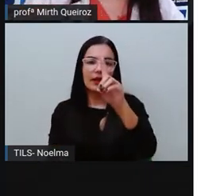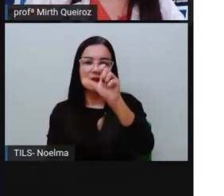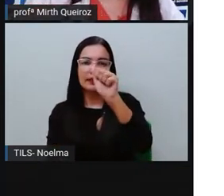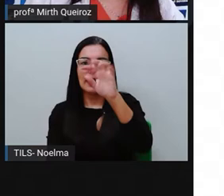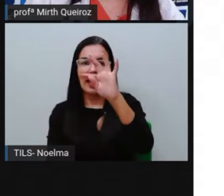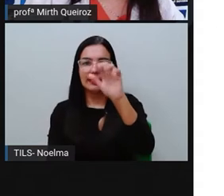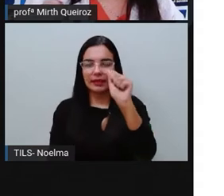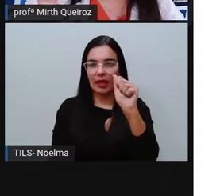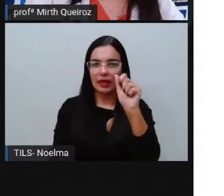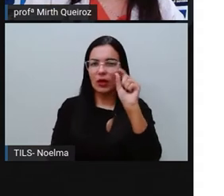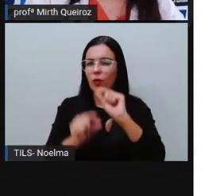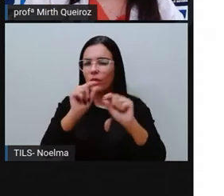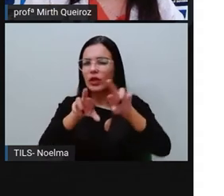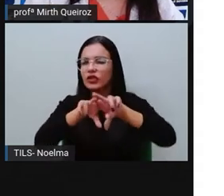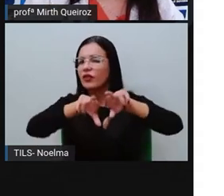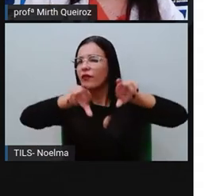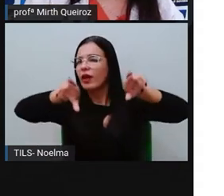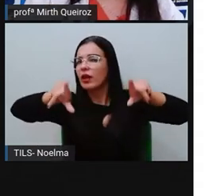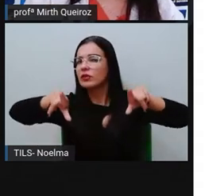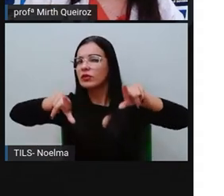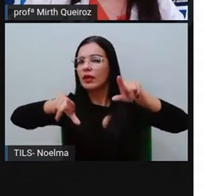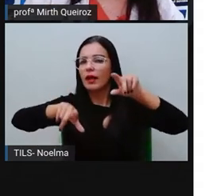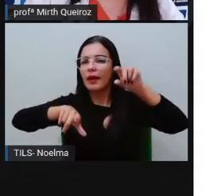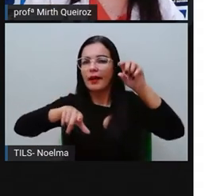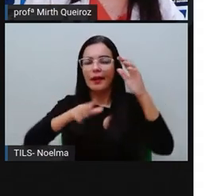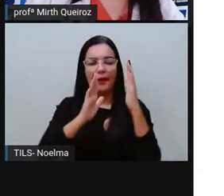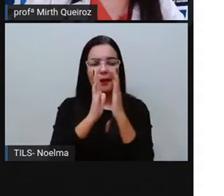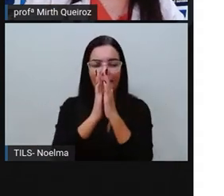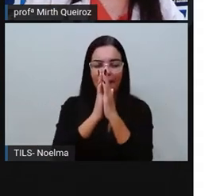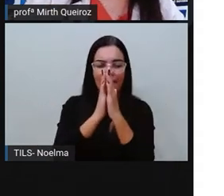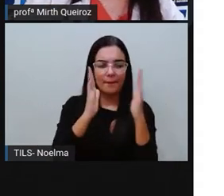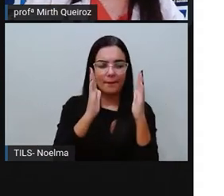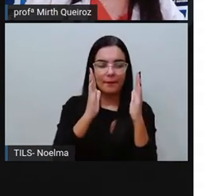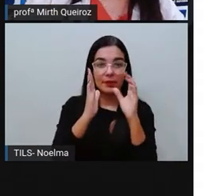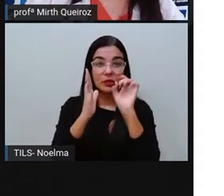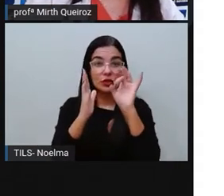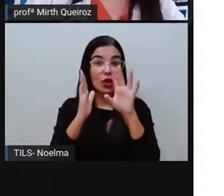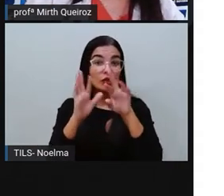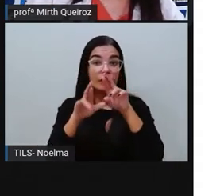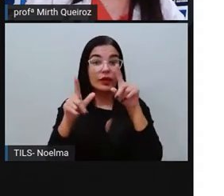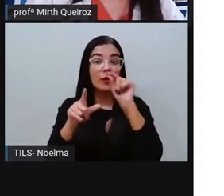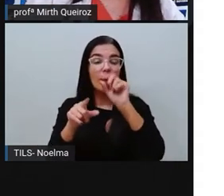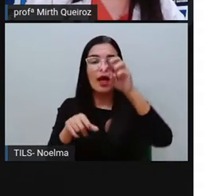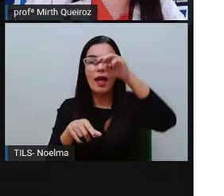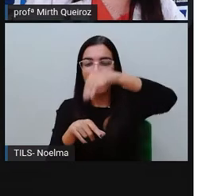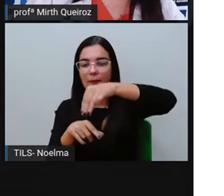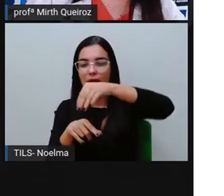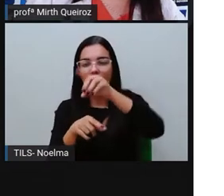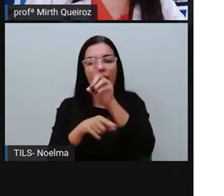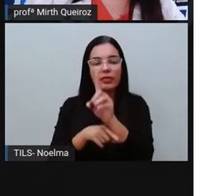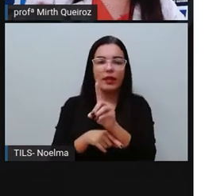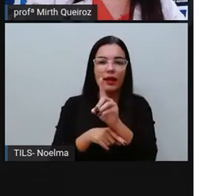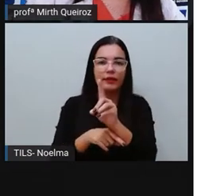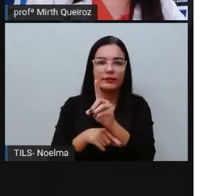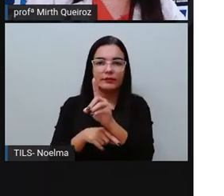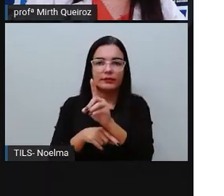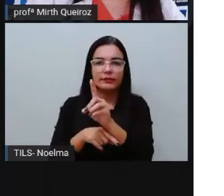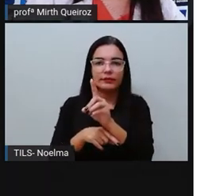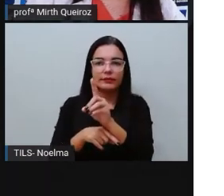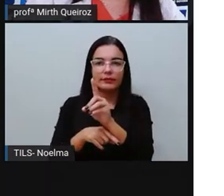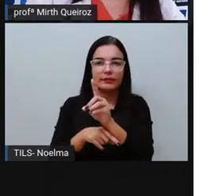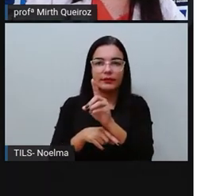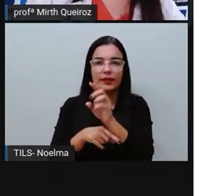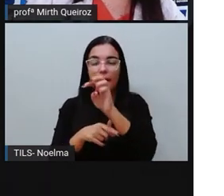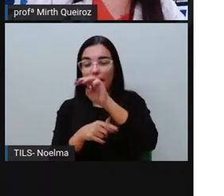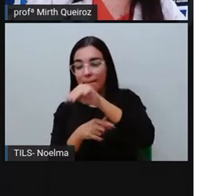que vai diferenciar uma palavra da outra seria a letra M e a letra D na palavra. Então, mata, data. Mata